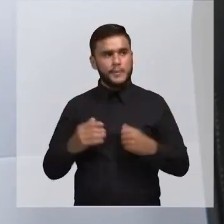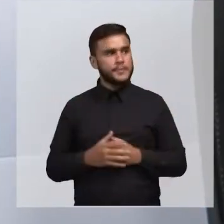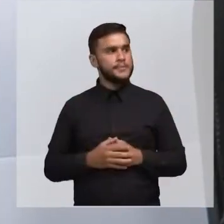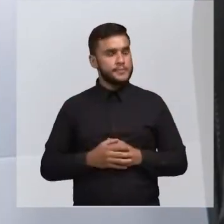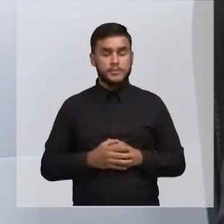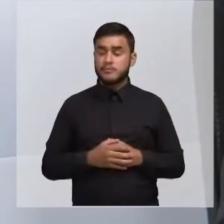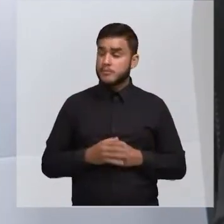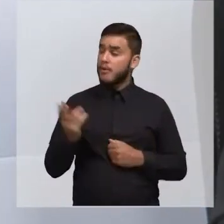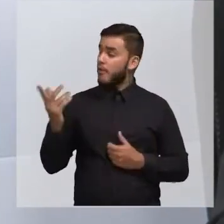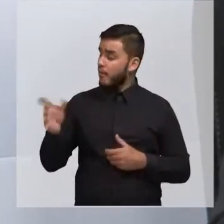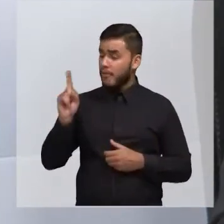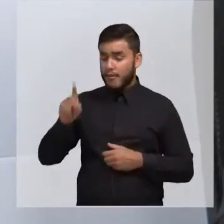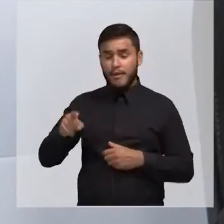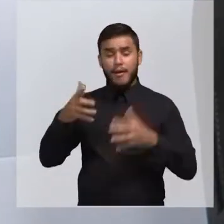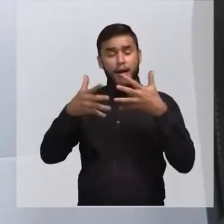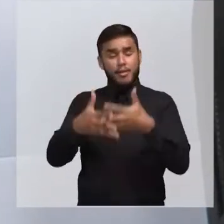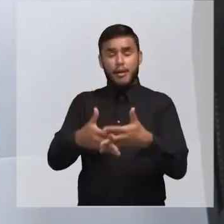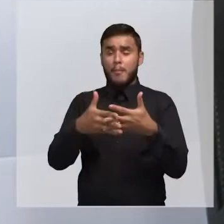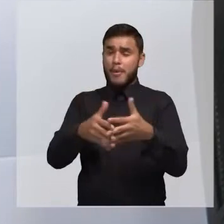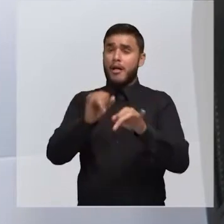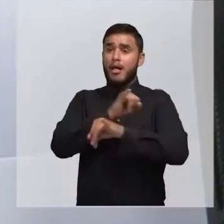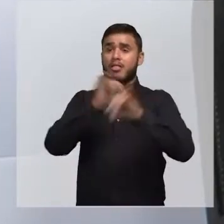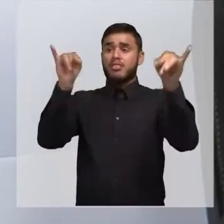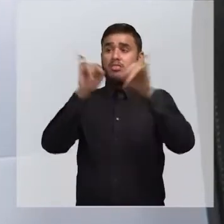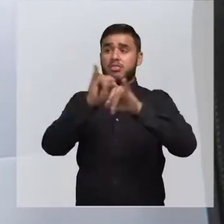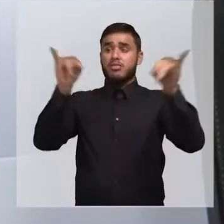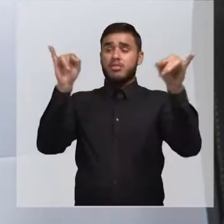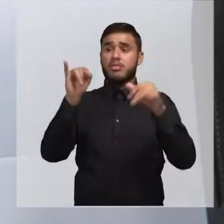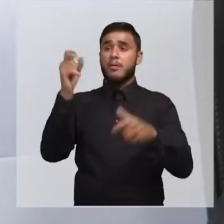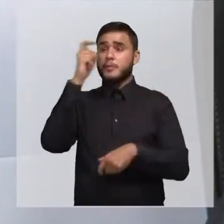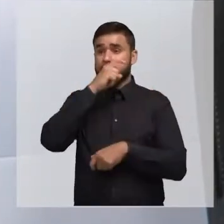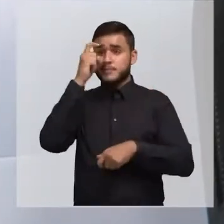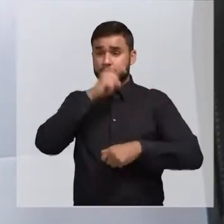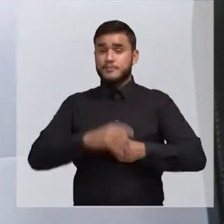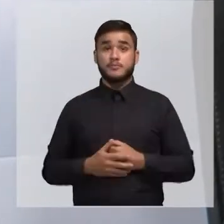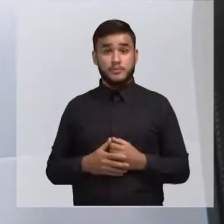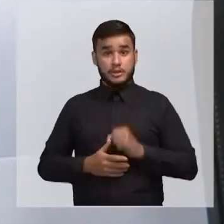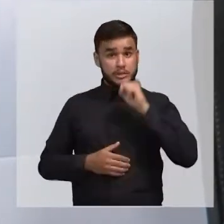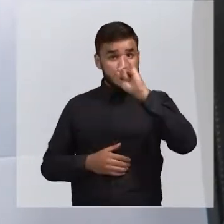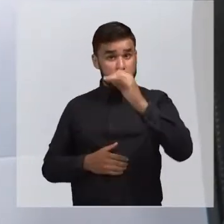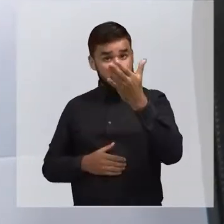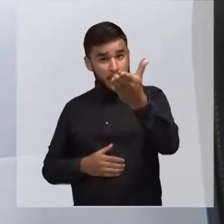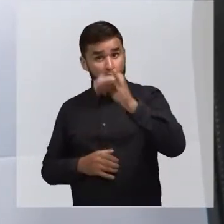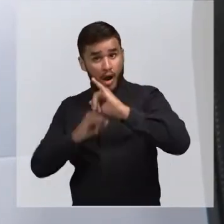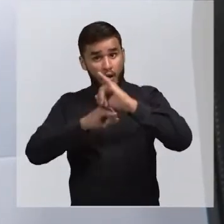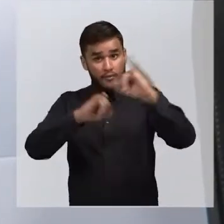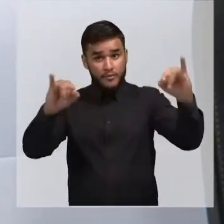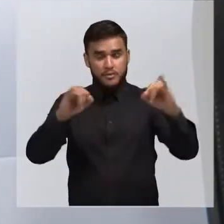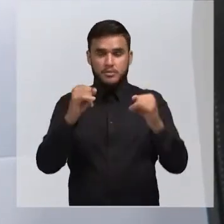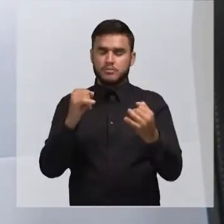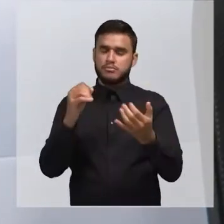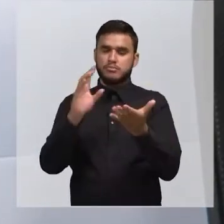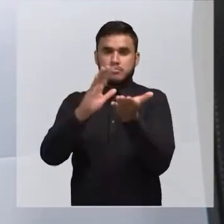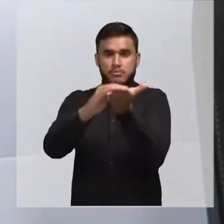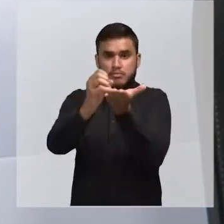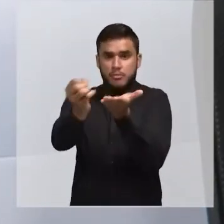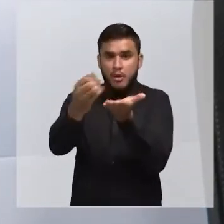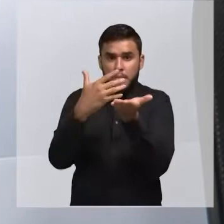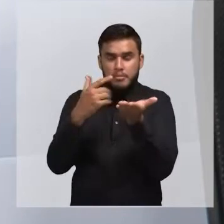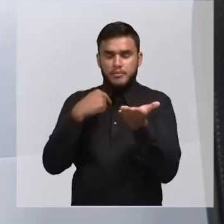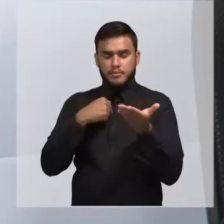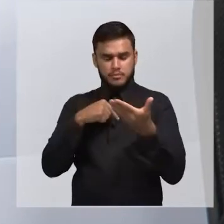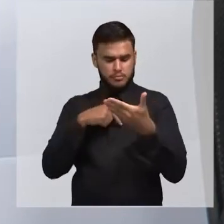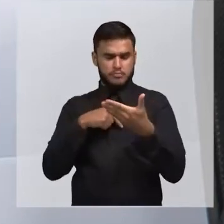só atrapalha. E dizer ao cidadão, quando você receber uma mensagem no seu WhatsApp, no seu